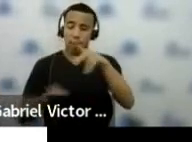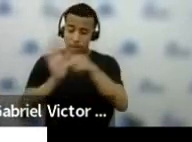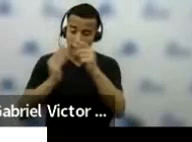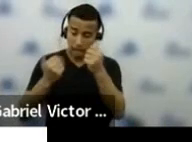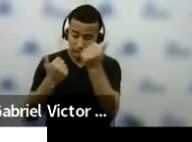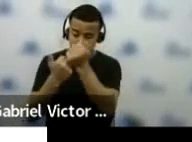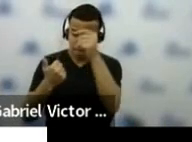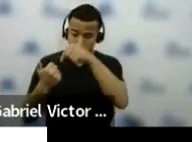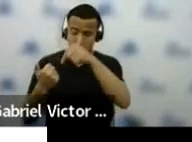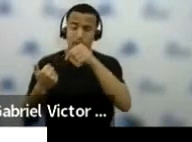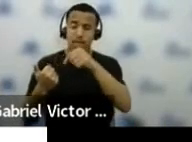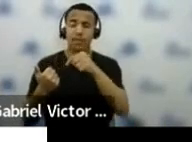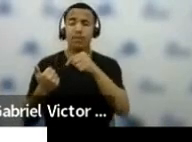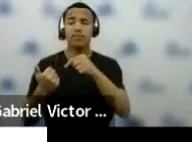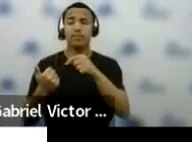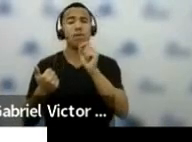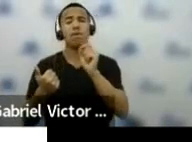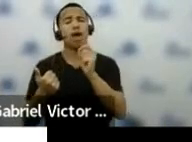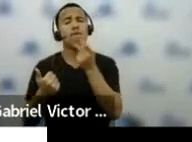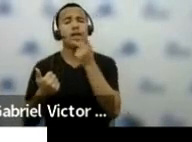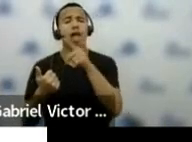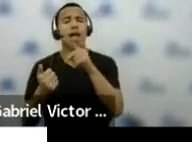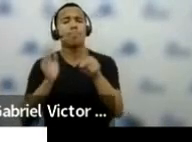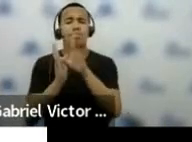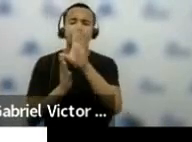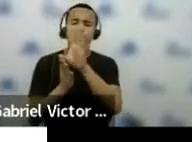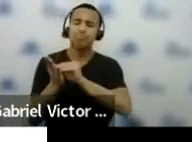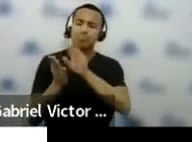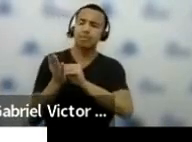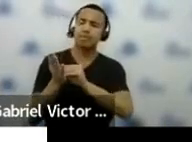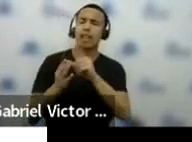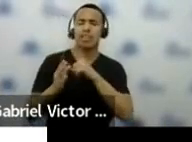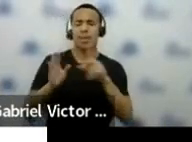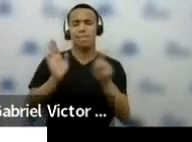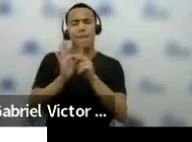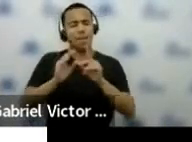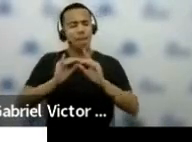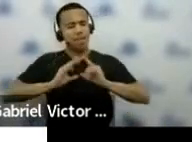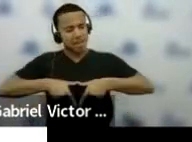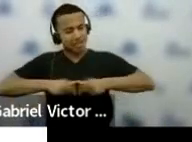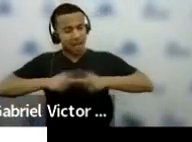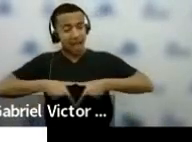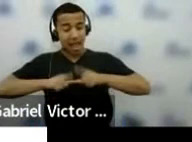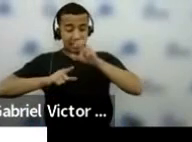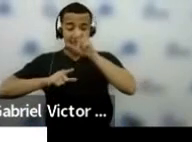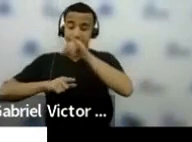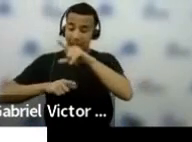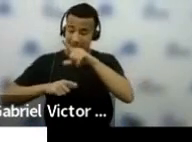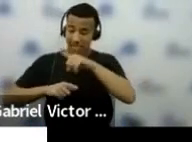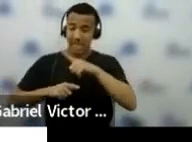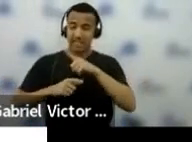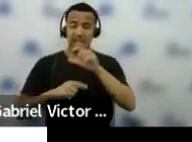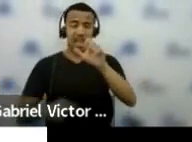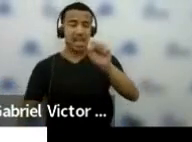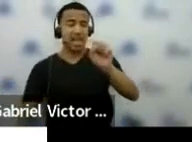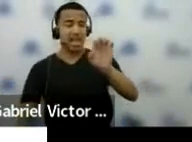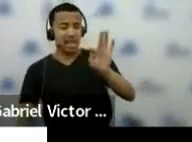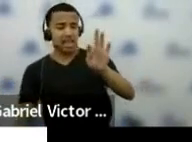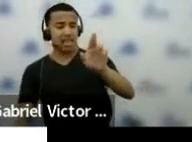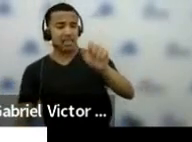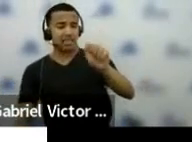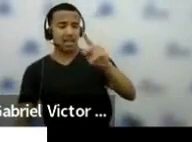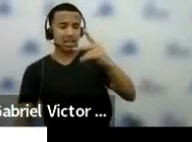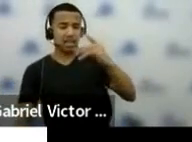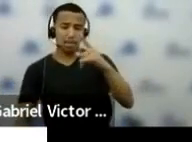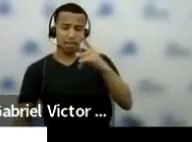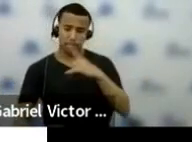apoio, por que eu disse que ele é inspirado no modelo de Israel? Se essa startup que foi apoiada, que recebeu esse recurso, se